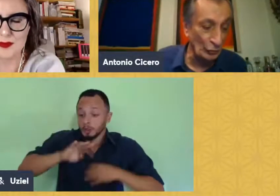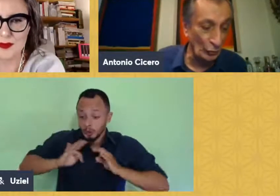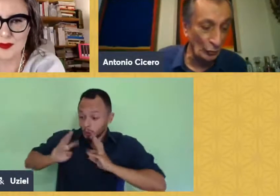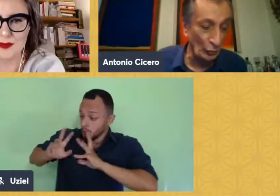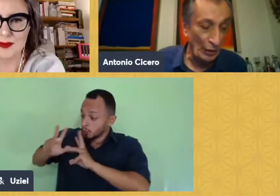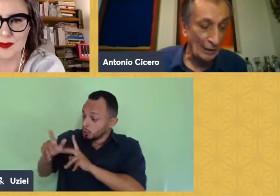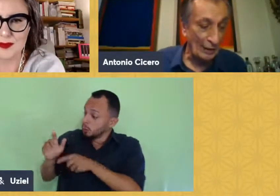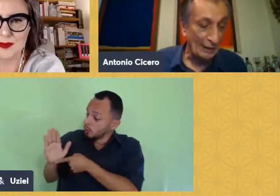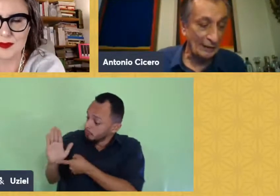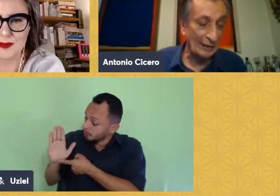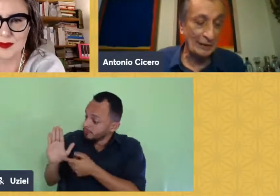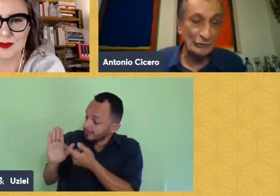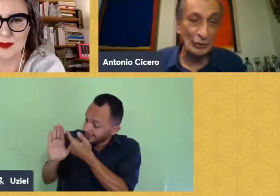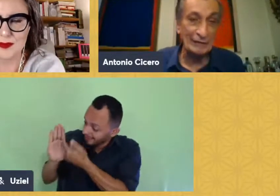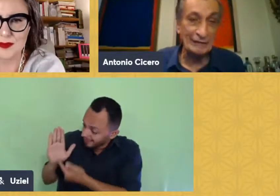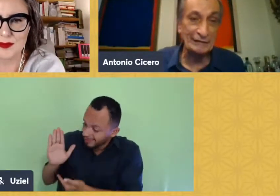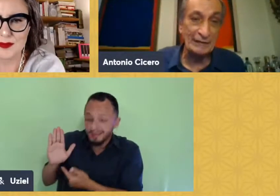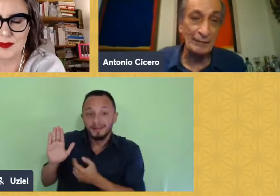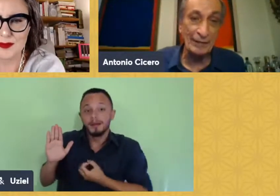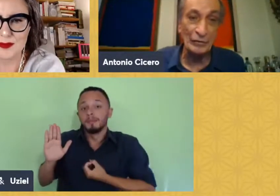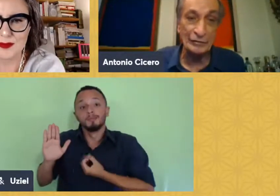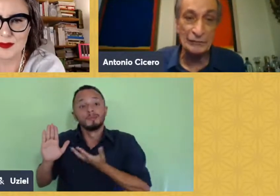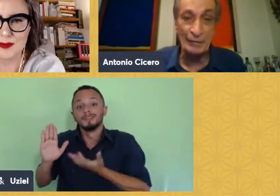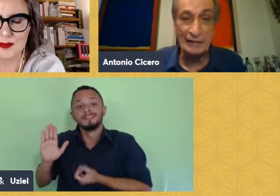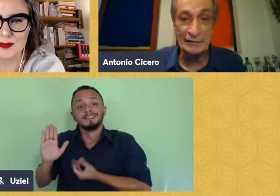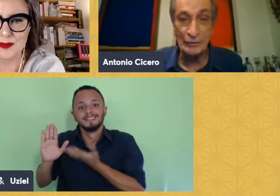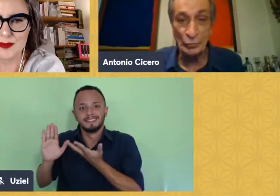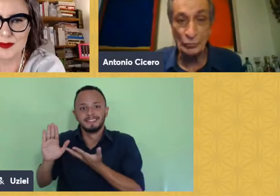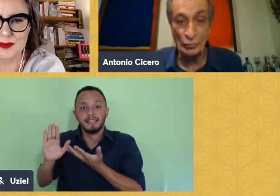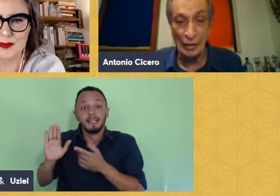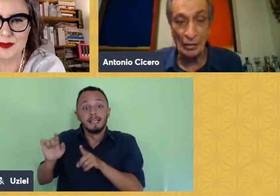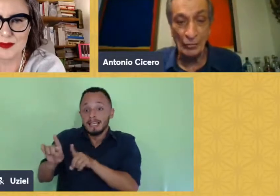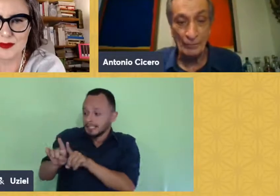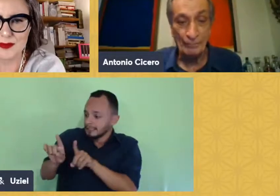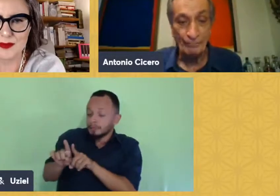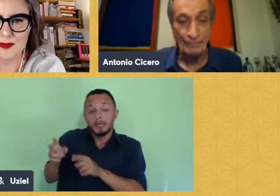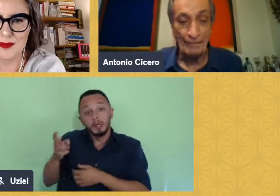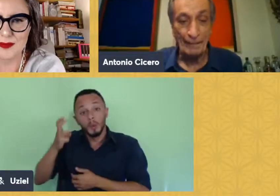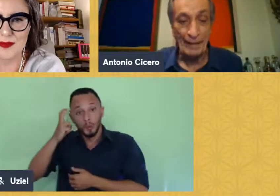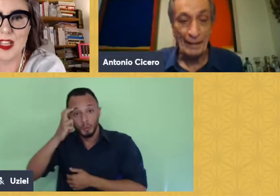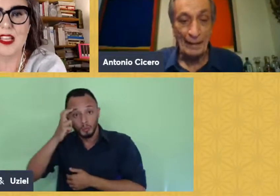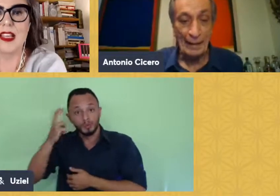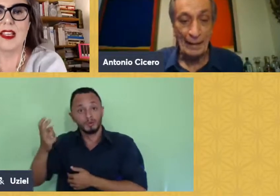em jogo. E ele solicita também nossa experiência cultural.